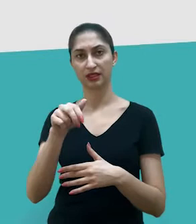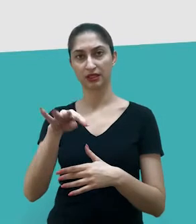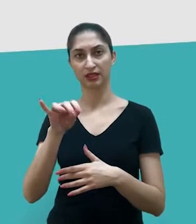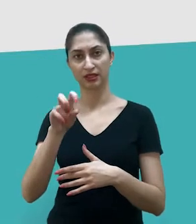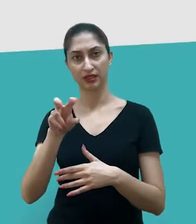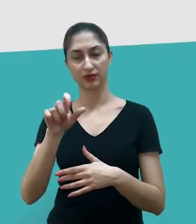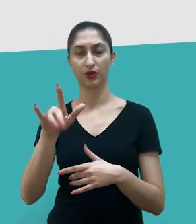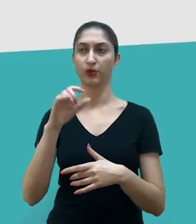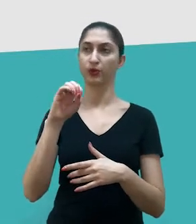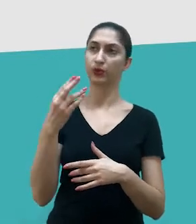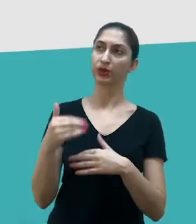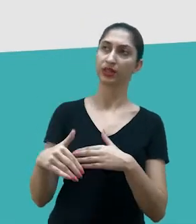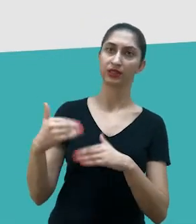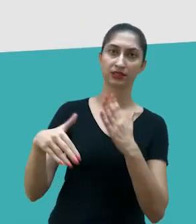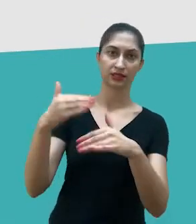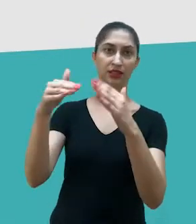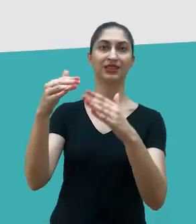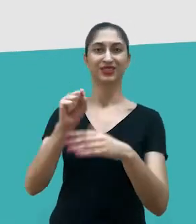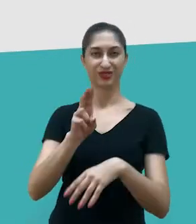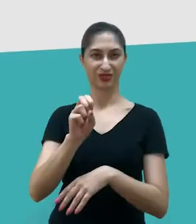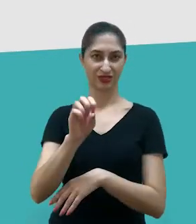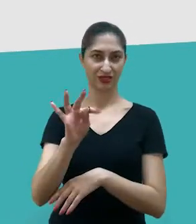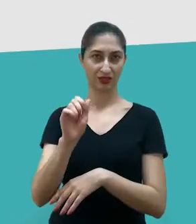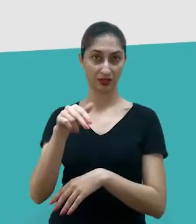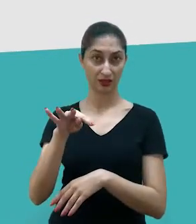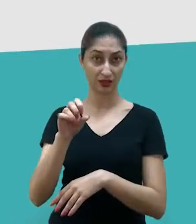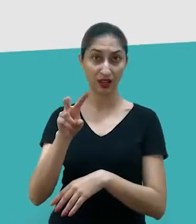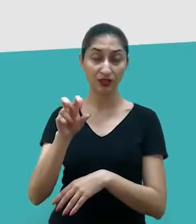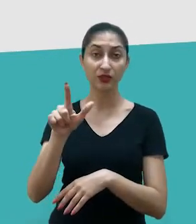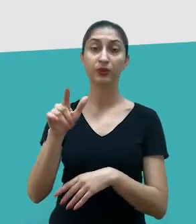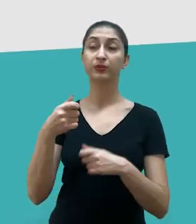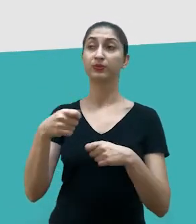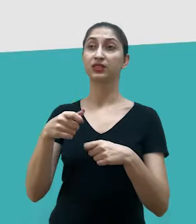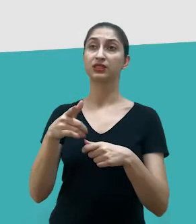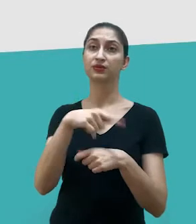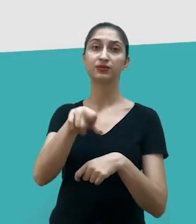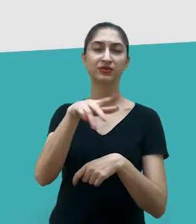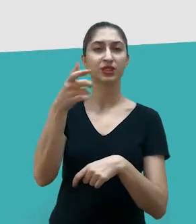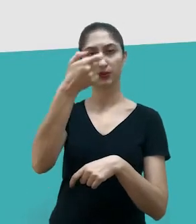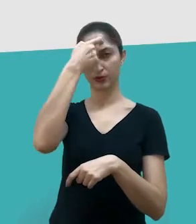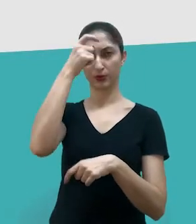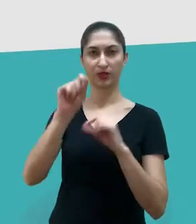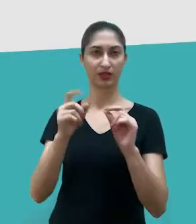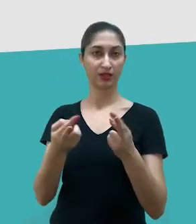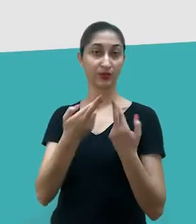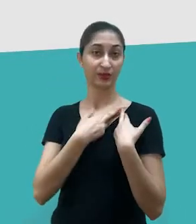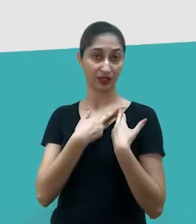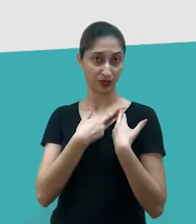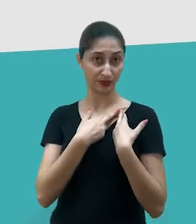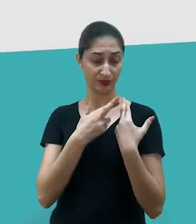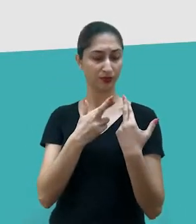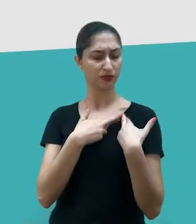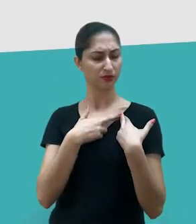ou consumir sustentável, ele exige uma responsabilidade. E que